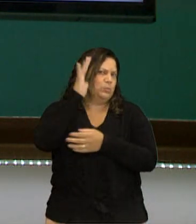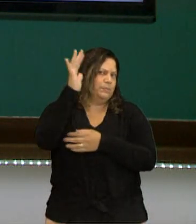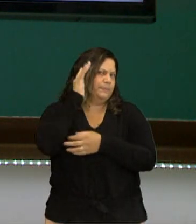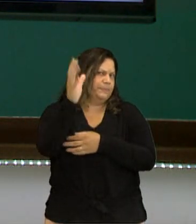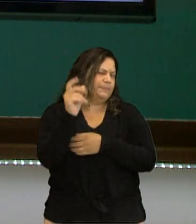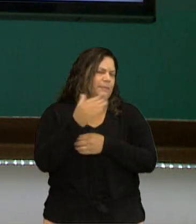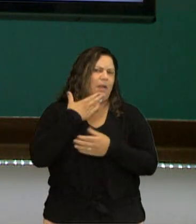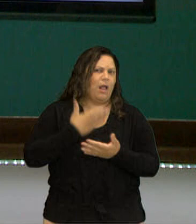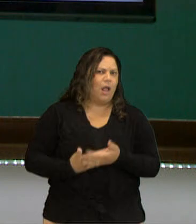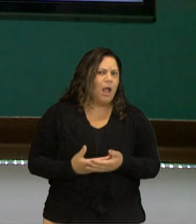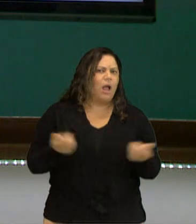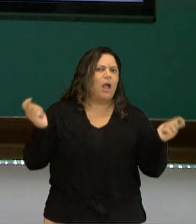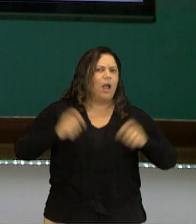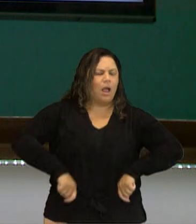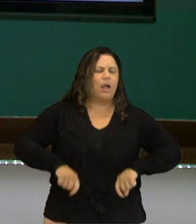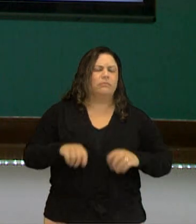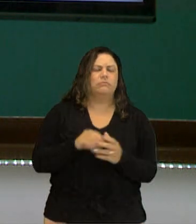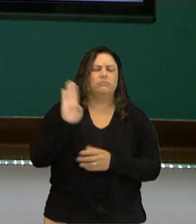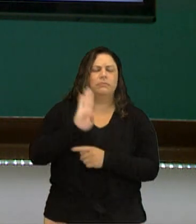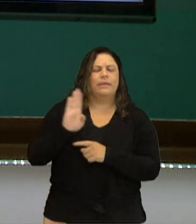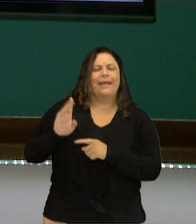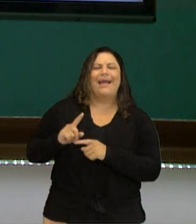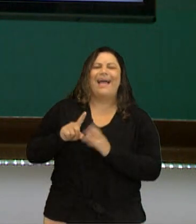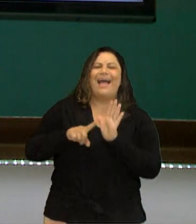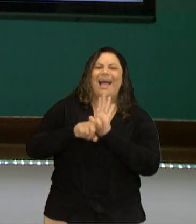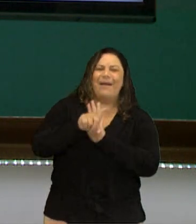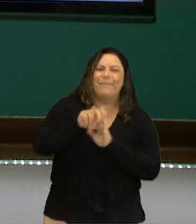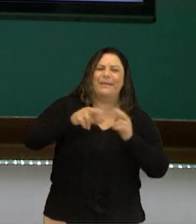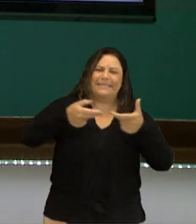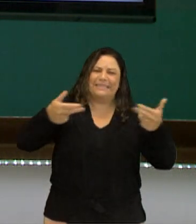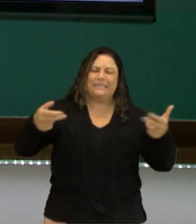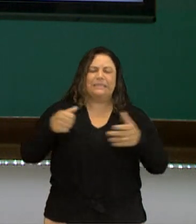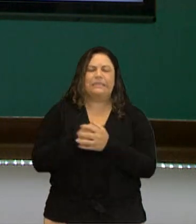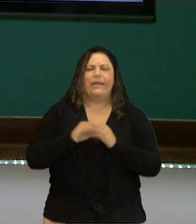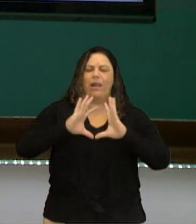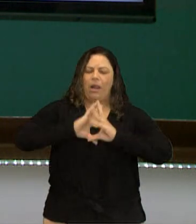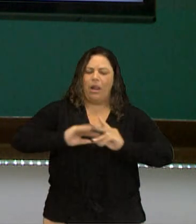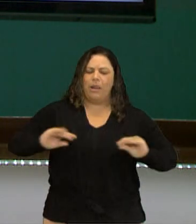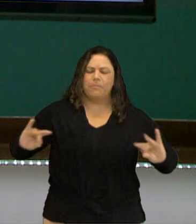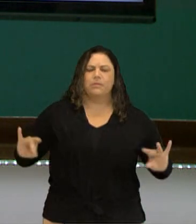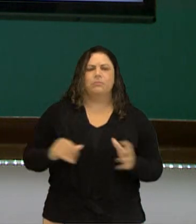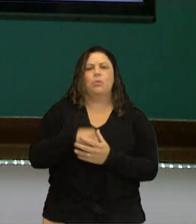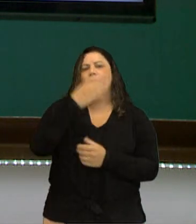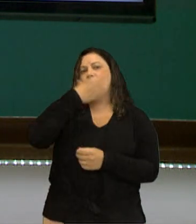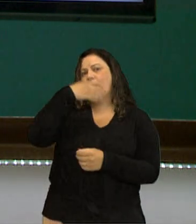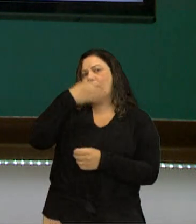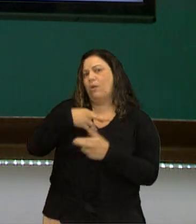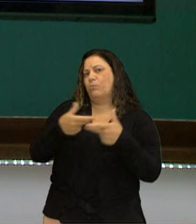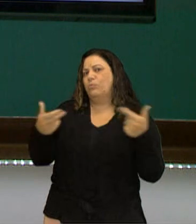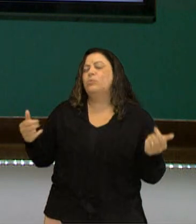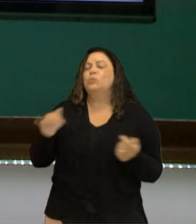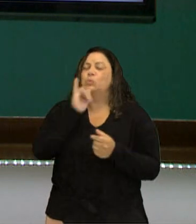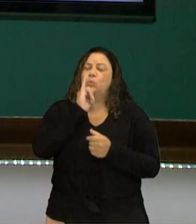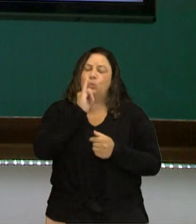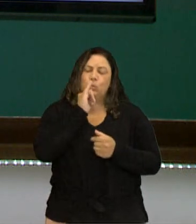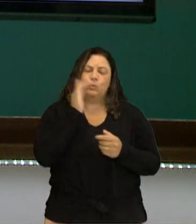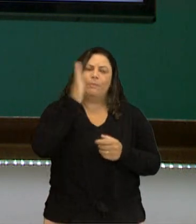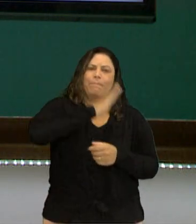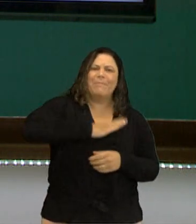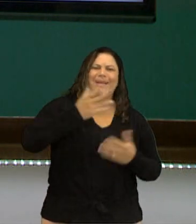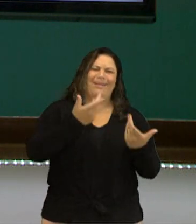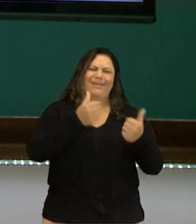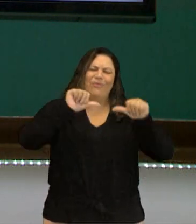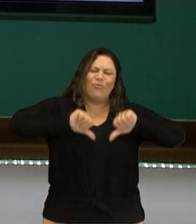as bactérias vão decompor aquele organismo. Uma fruta apodrecendo, por exemplo, ela está causando mal para aquela fruta.